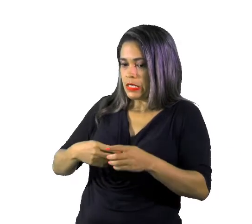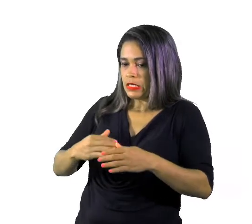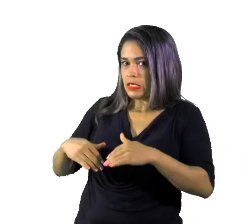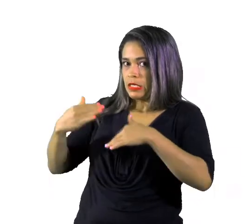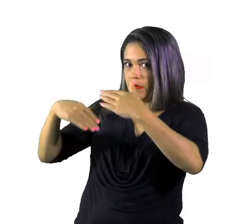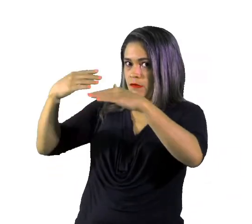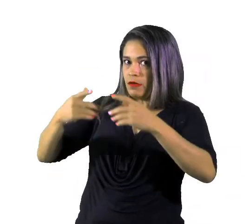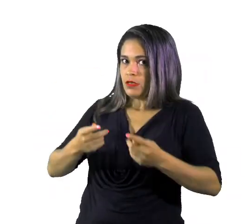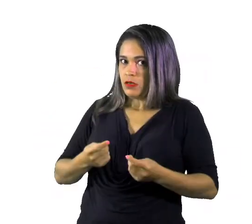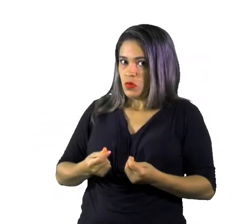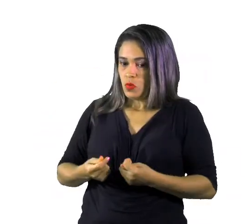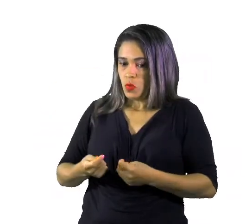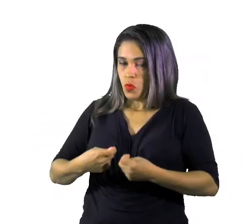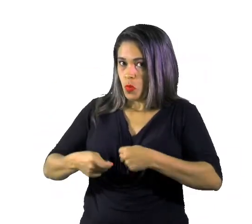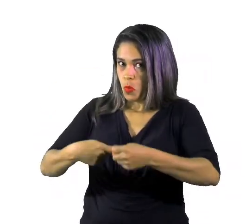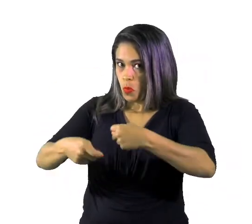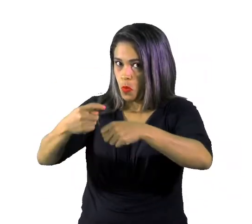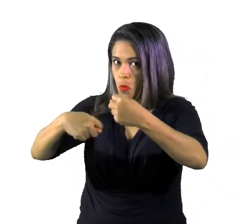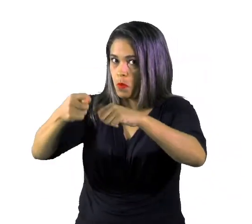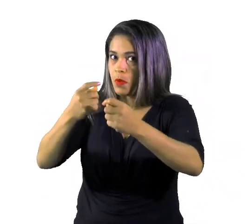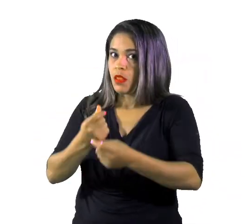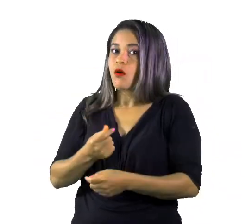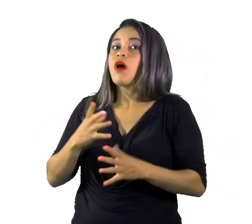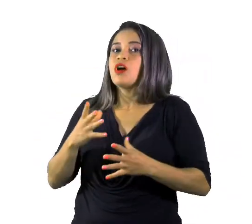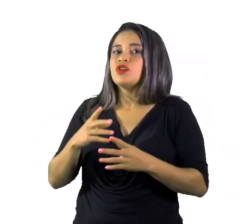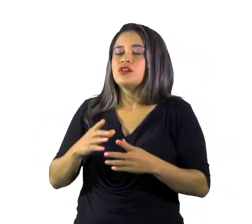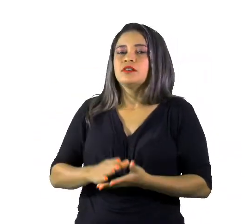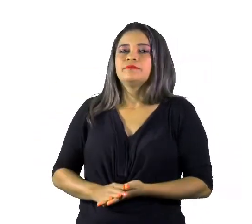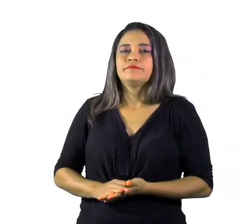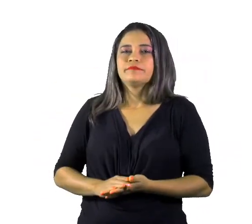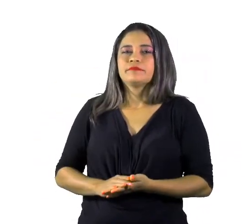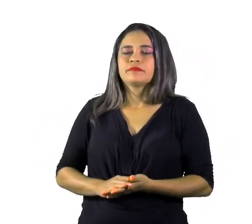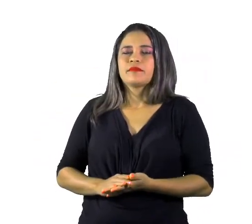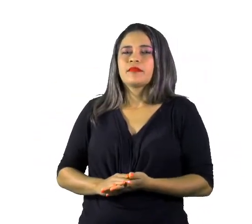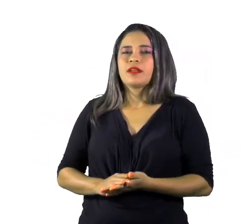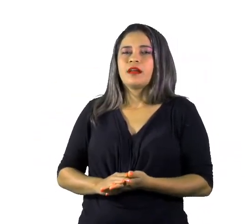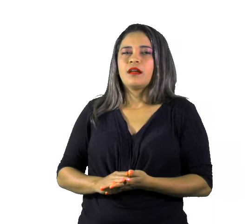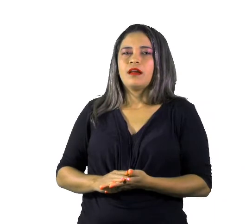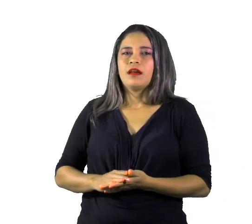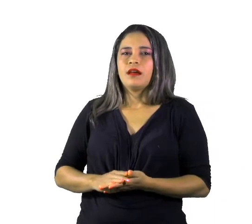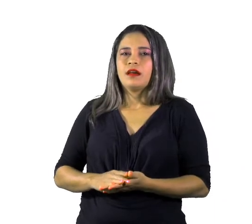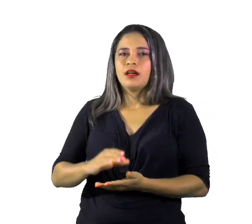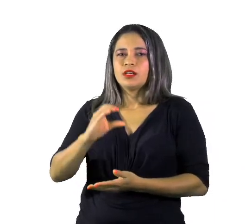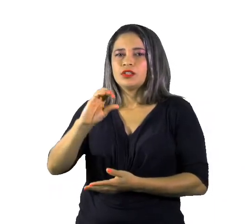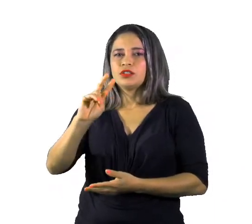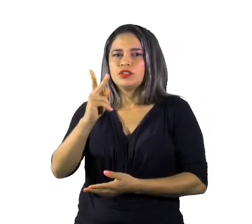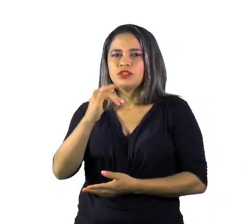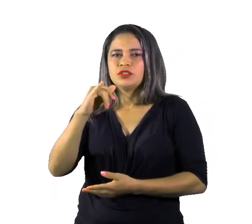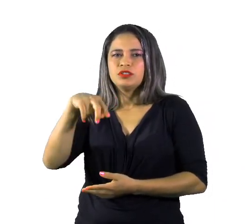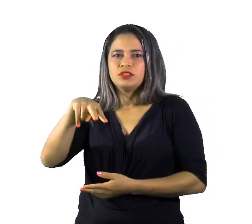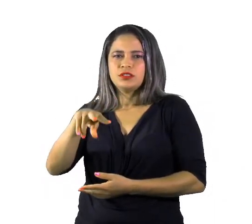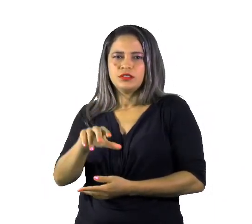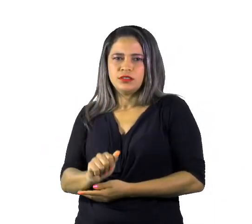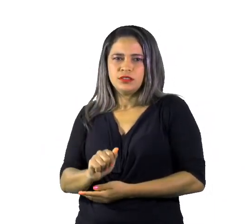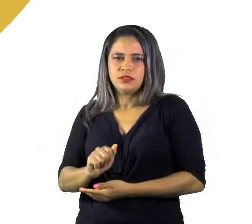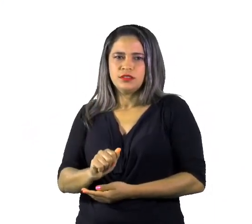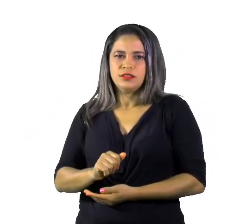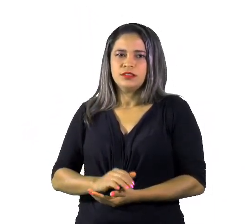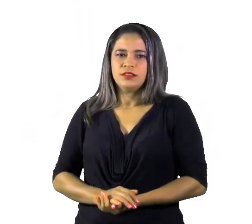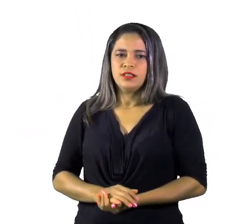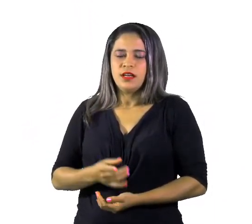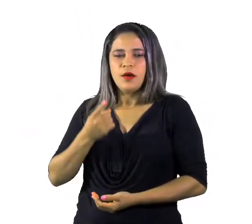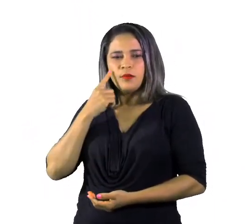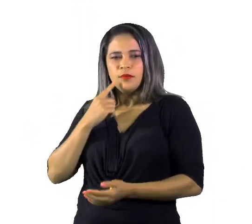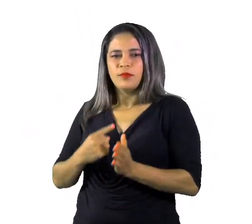a China. Vamos olhar, não dá para ver muito benzinho porque as letrinhas estão pequenininhas, mas mostra no PIB as